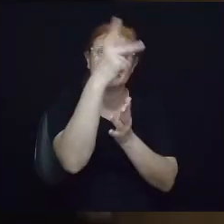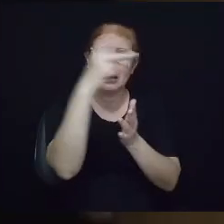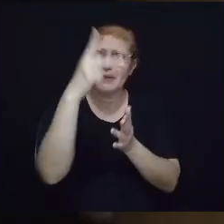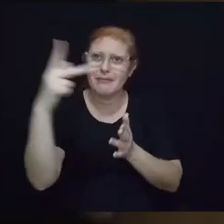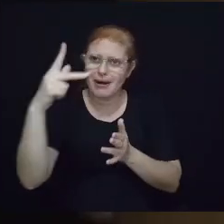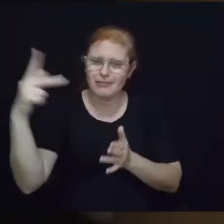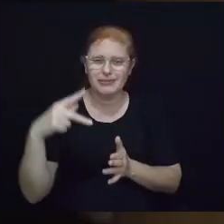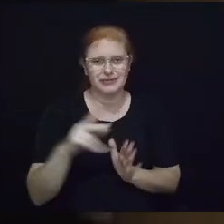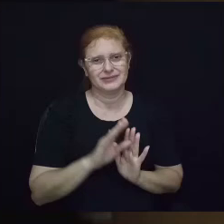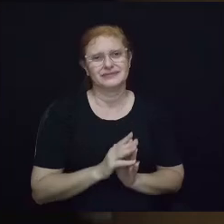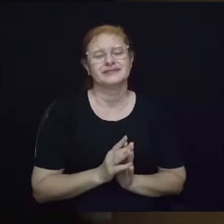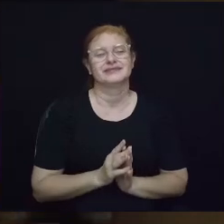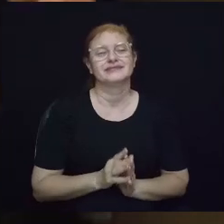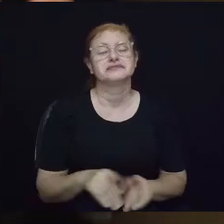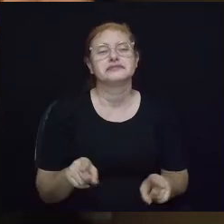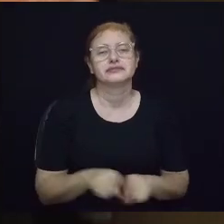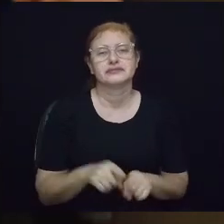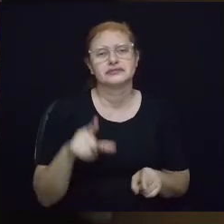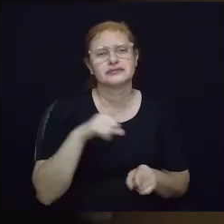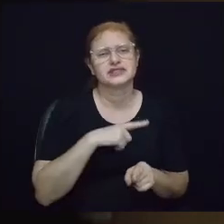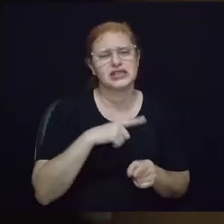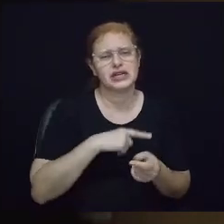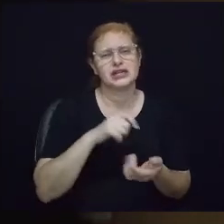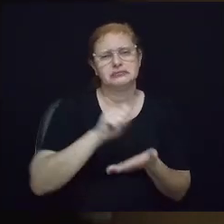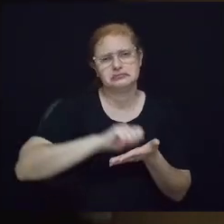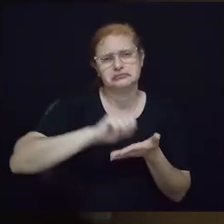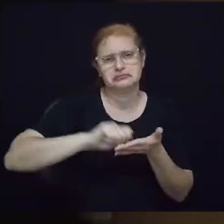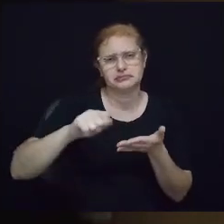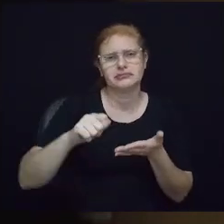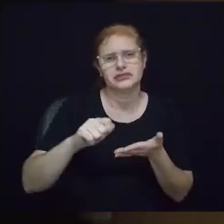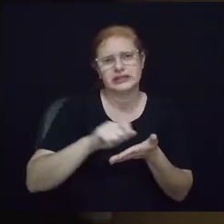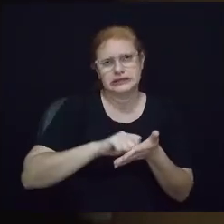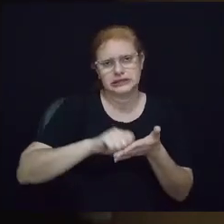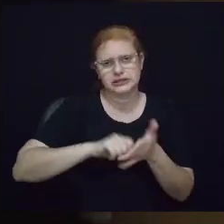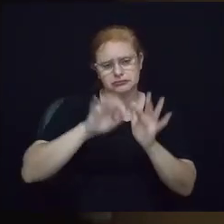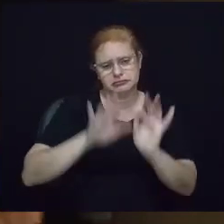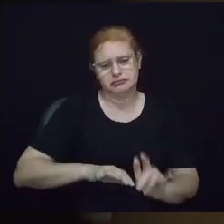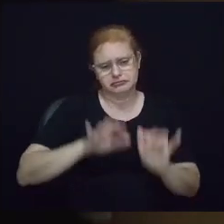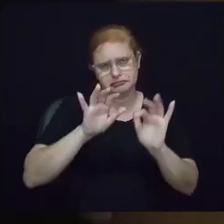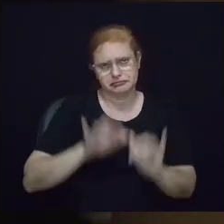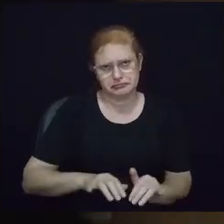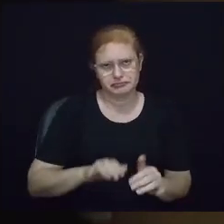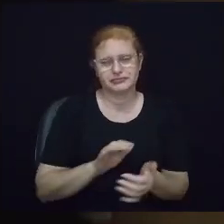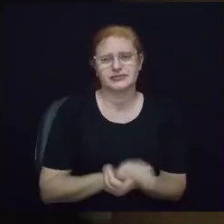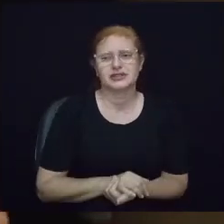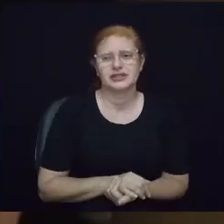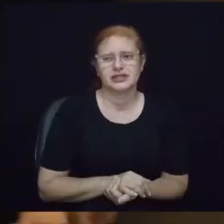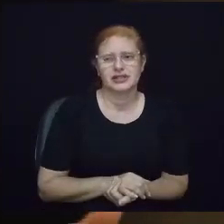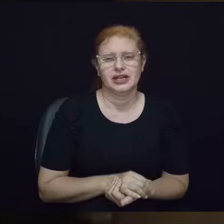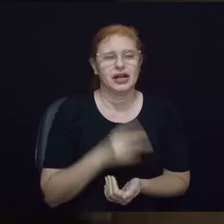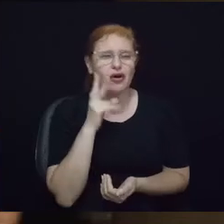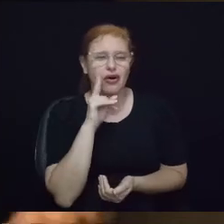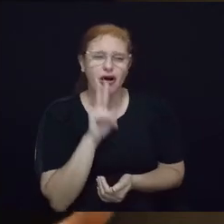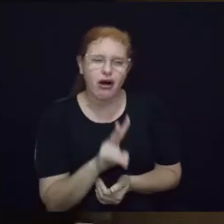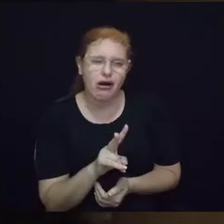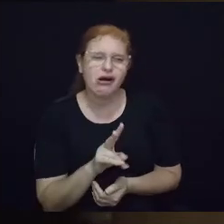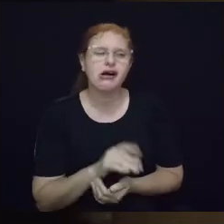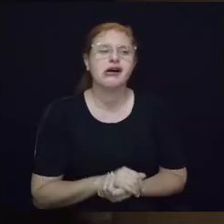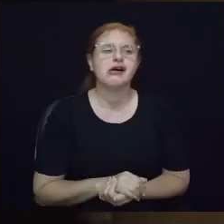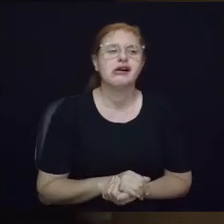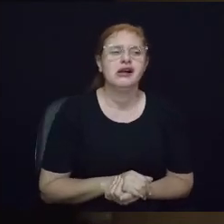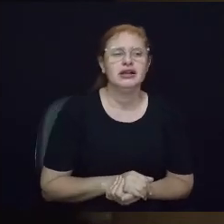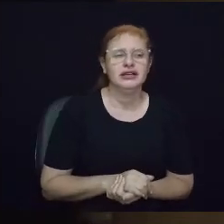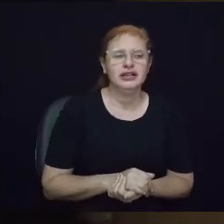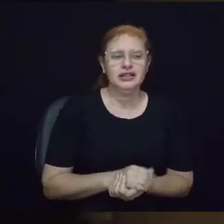também. Também tenho anotações escritas, assim, que também ficam ali, que eu volta e meia dou uma olhada, ver se aquilo